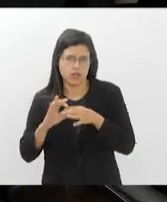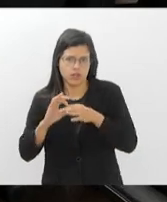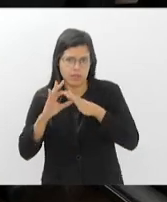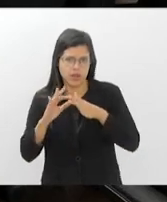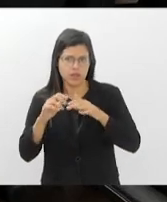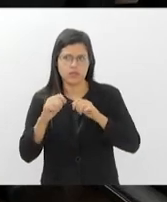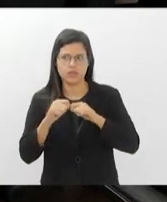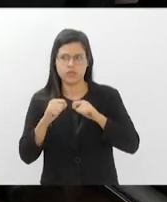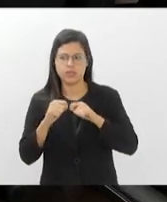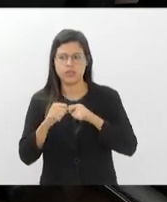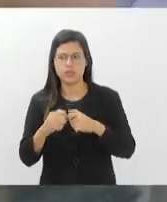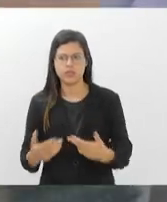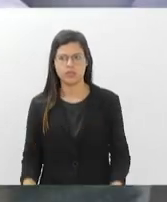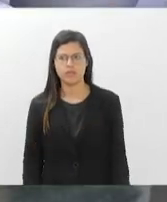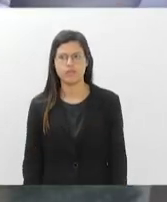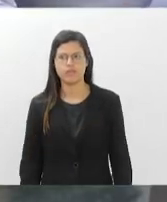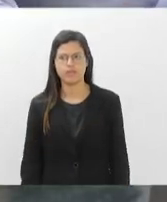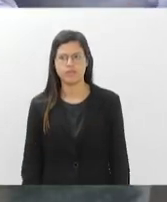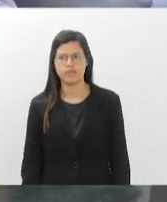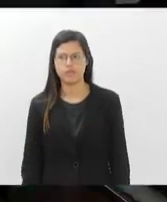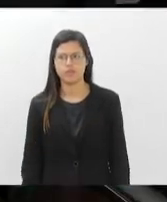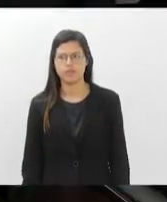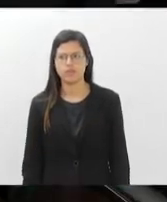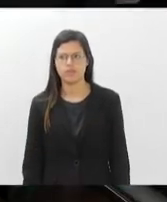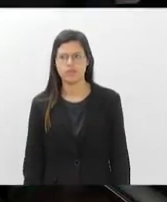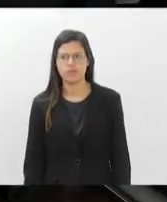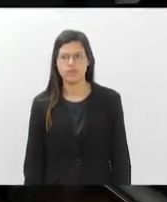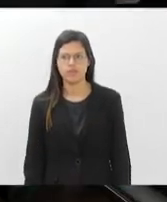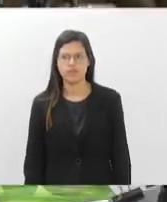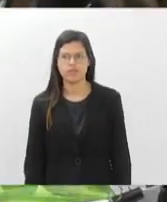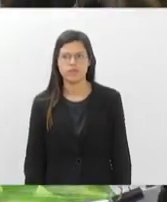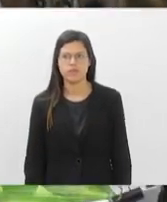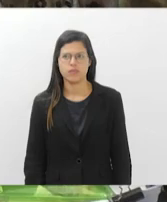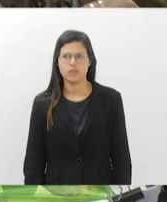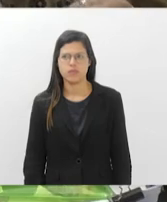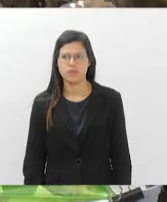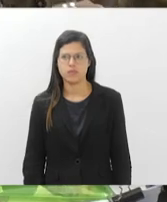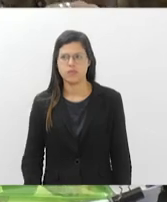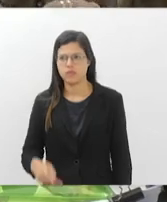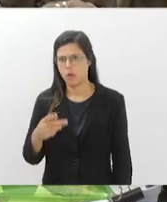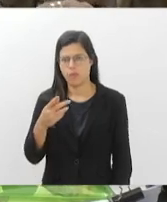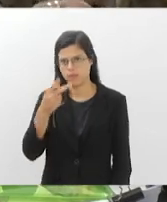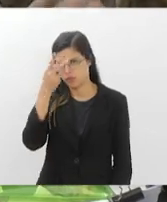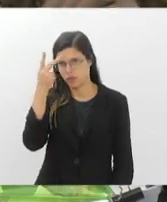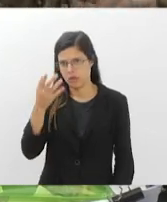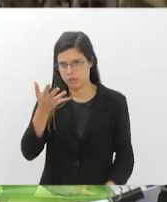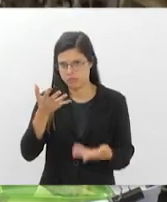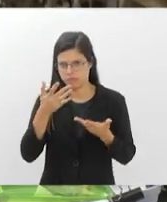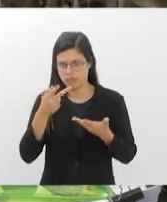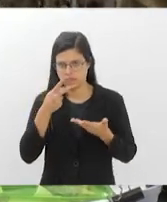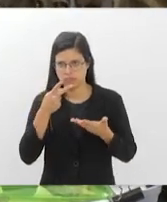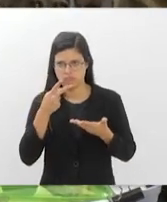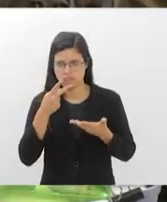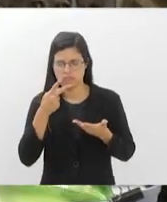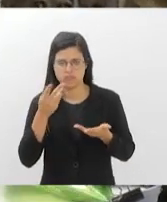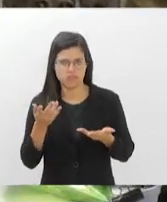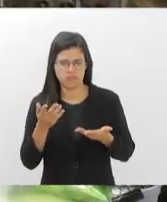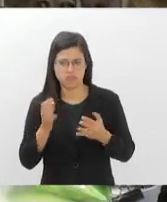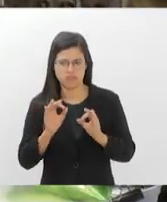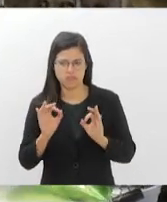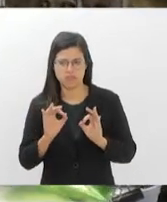fazê-las. Obrigado. Alguém mais quer fazer uso da palavra? Então, dado